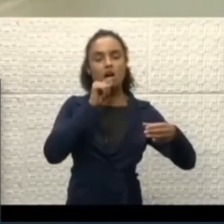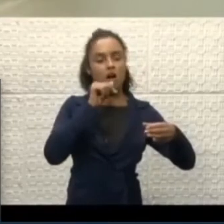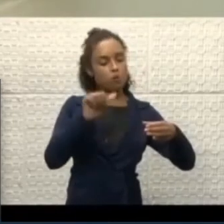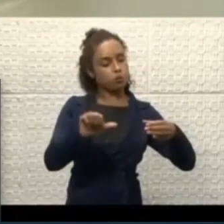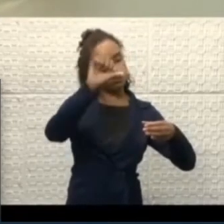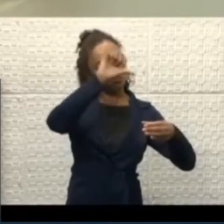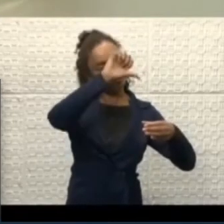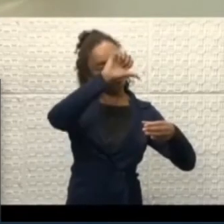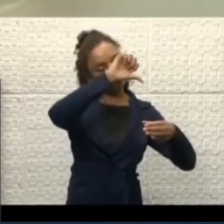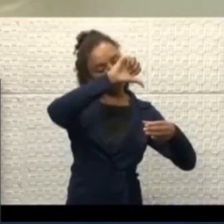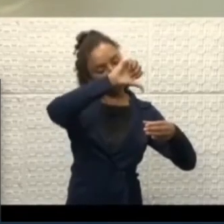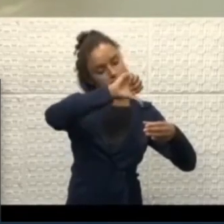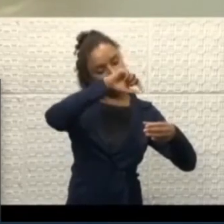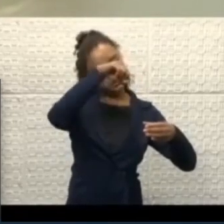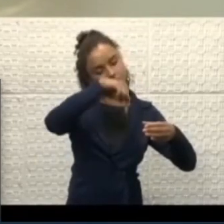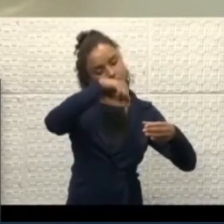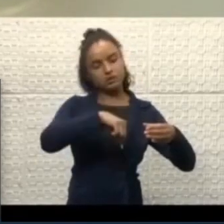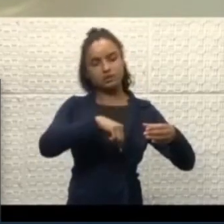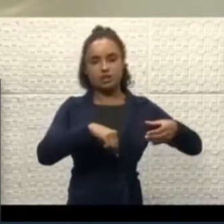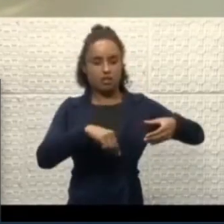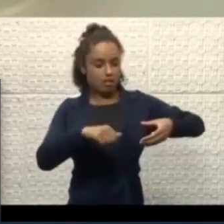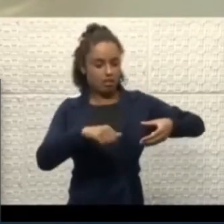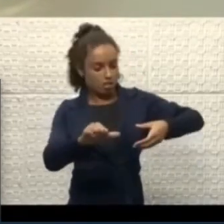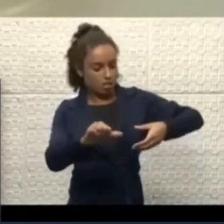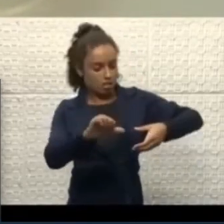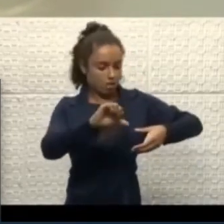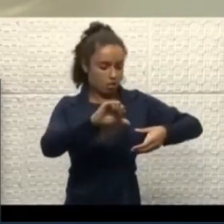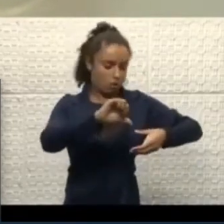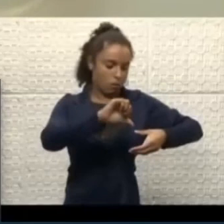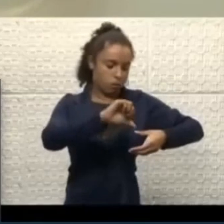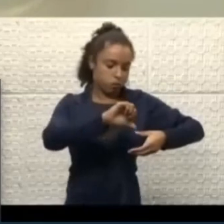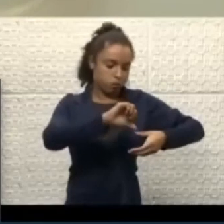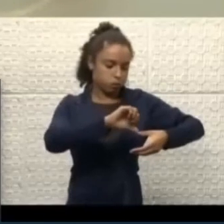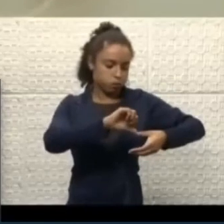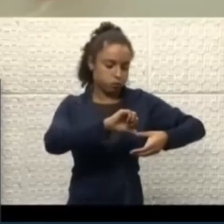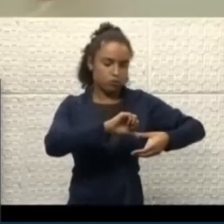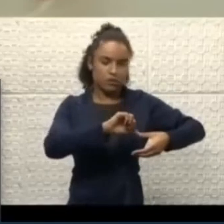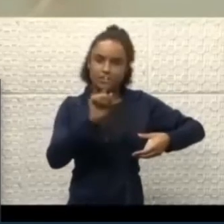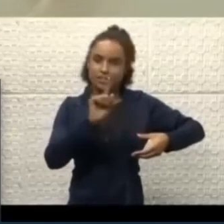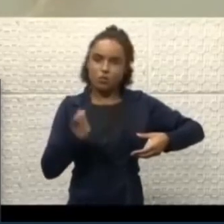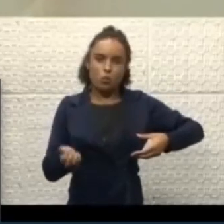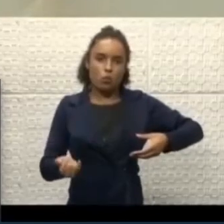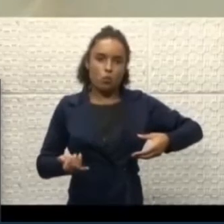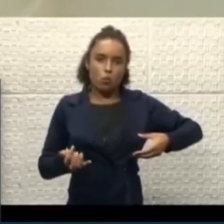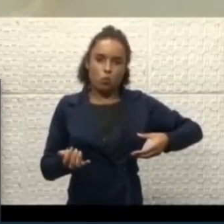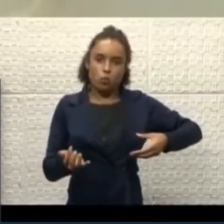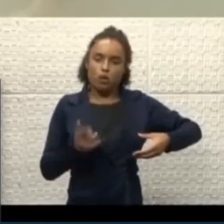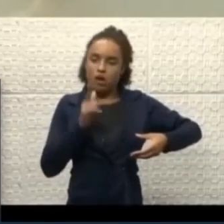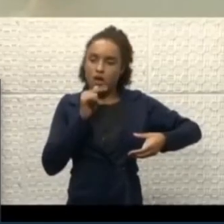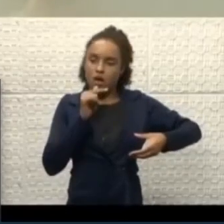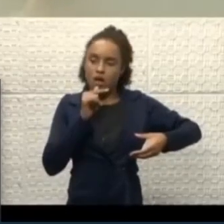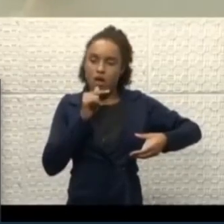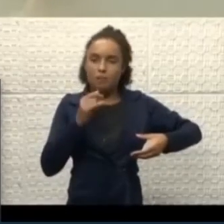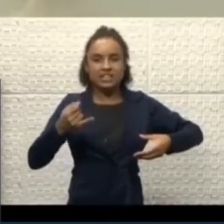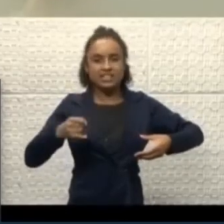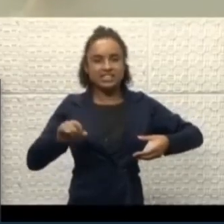Essa parte para diluir o amido de milho é ainda mais complexa, tá? Não aquece a água, porque senão o amido ele pode